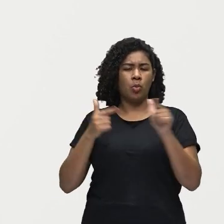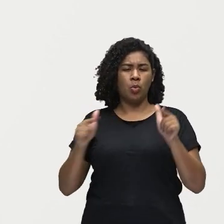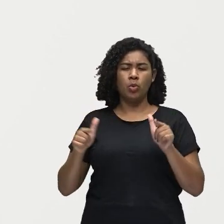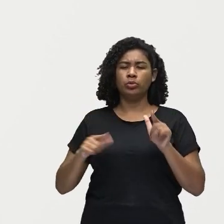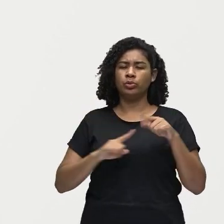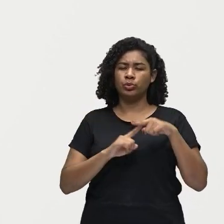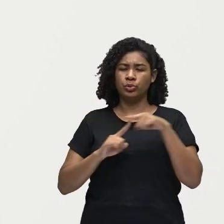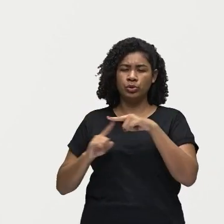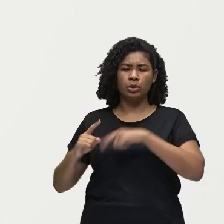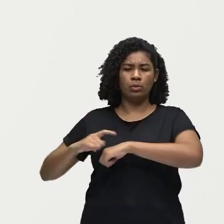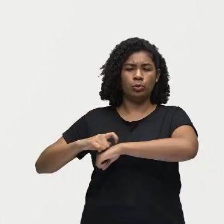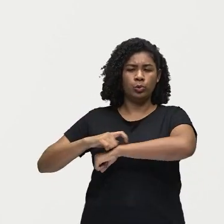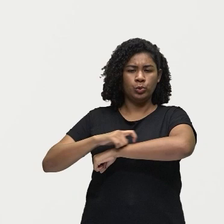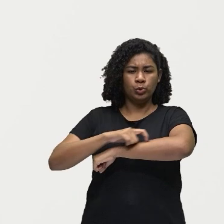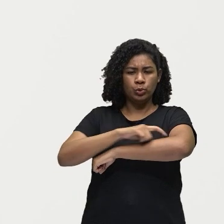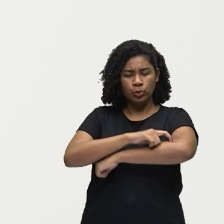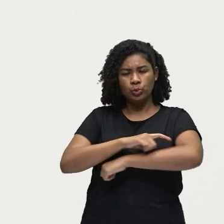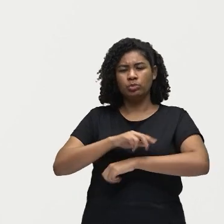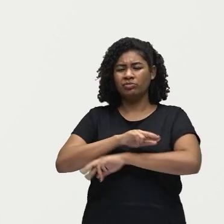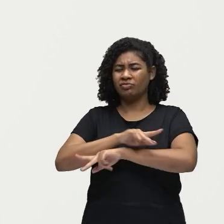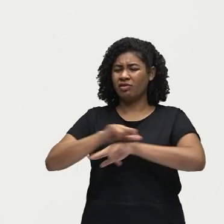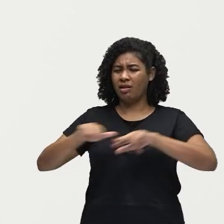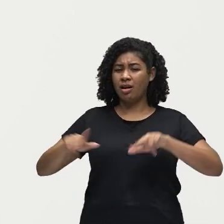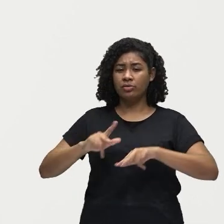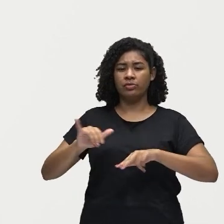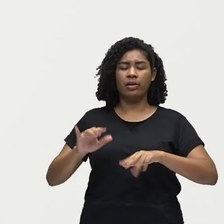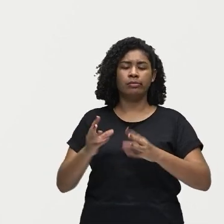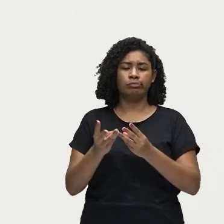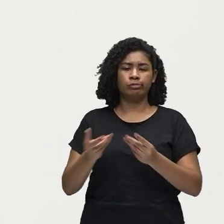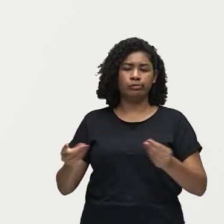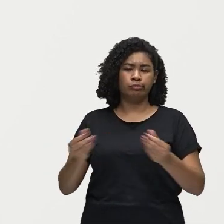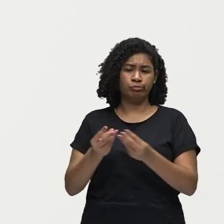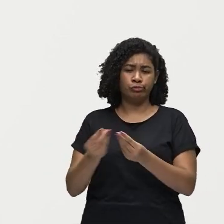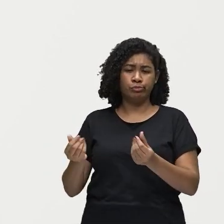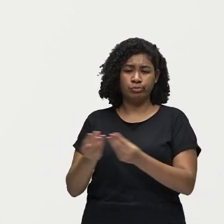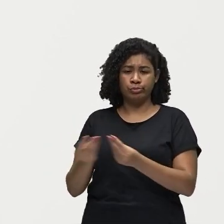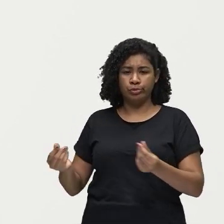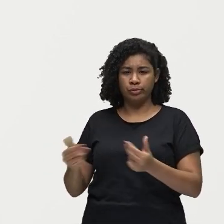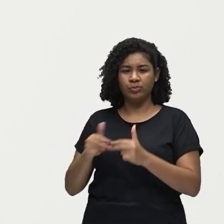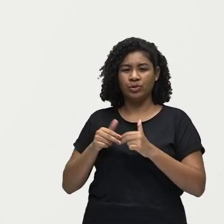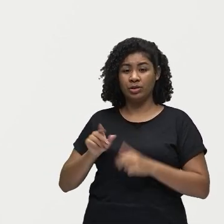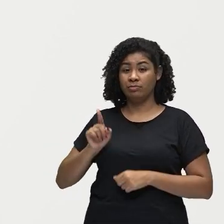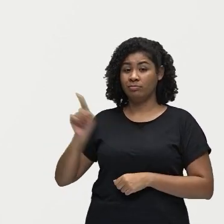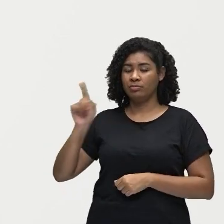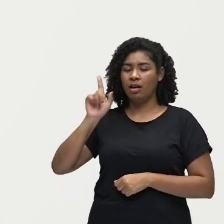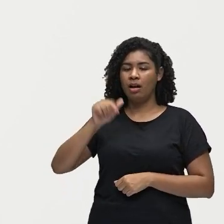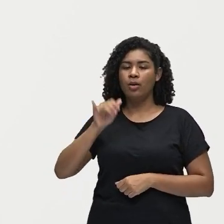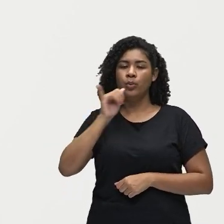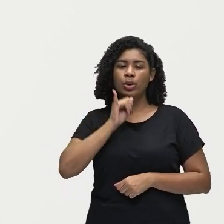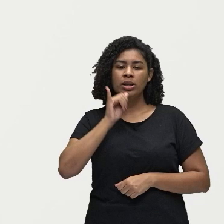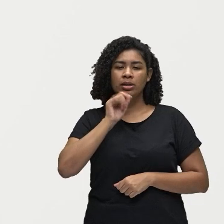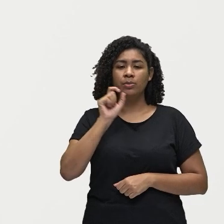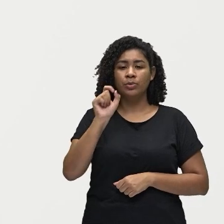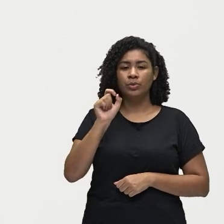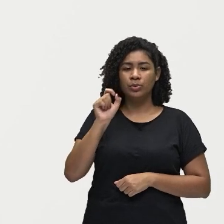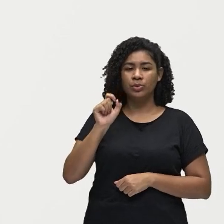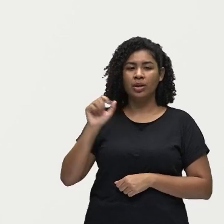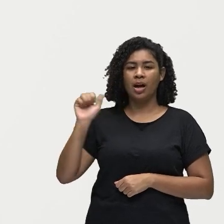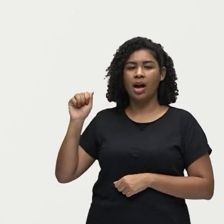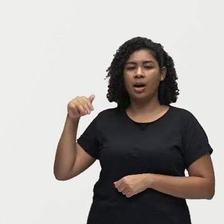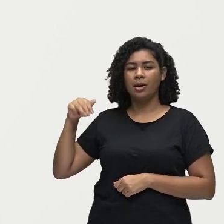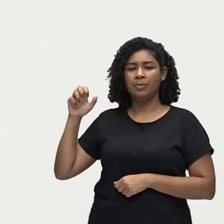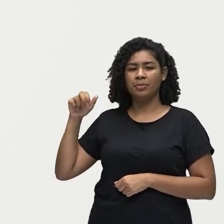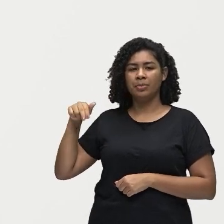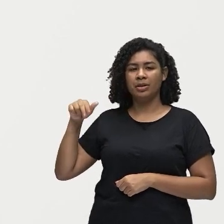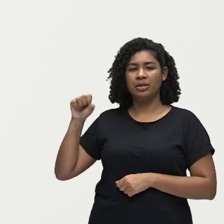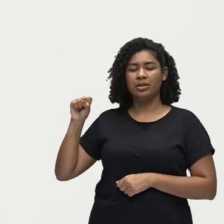camarões, caranguejos. Então, essa maré vermelha é um exemplo, a maré vermelha é um exemplo de amensalismo,